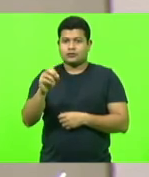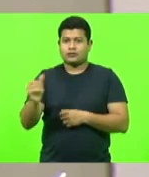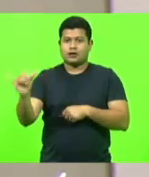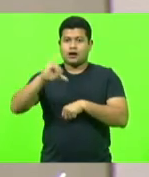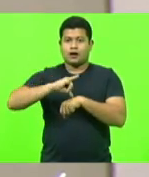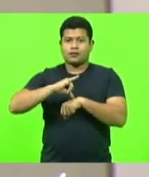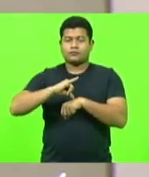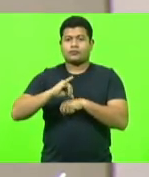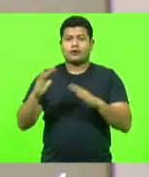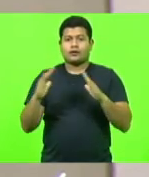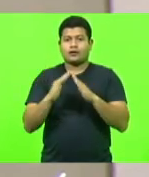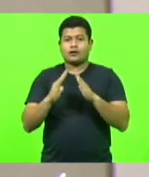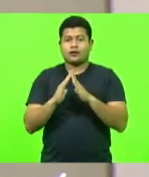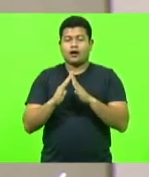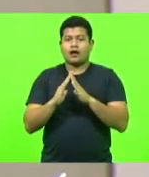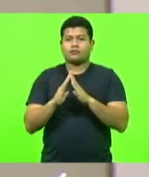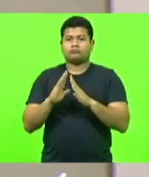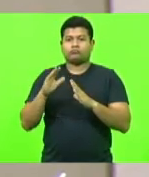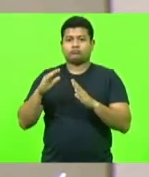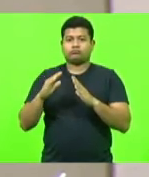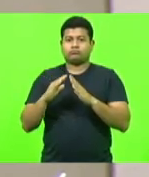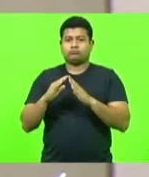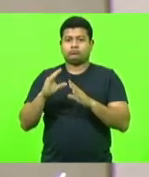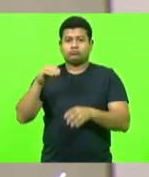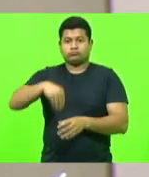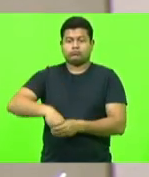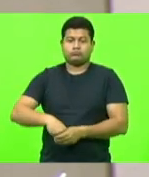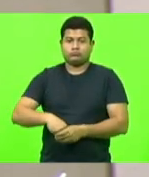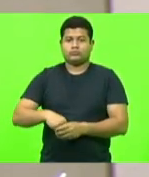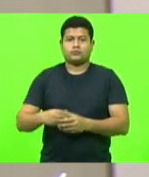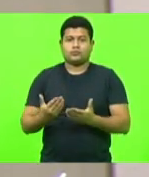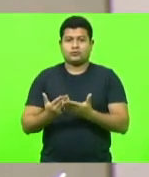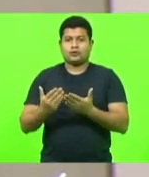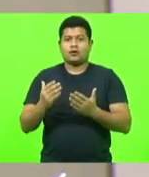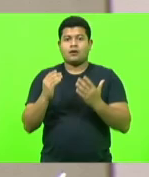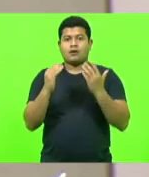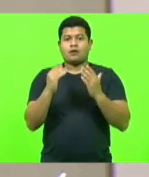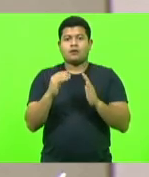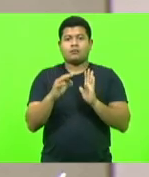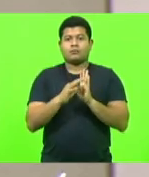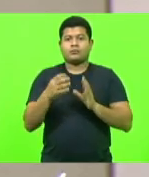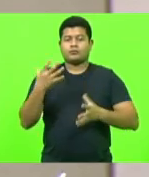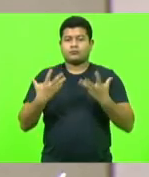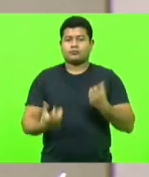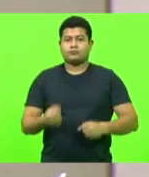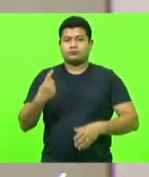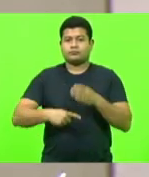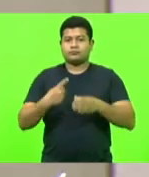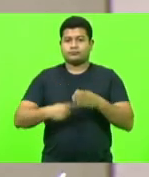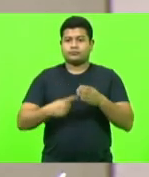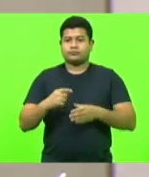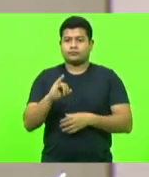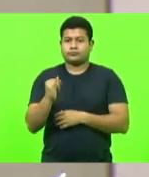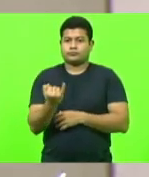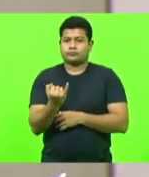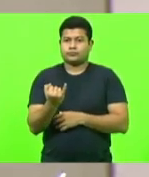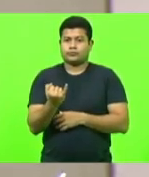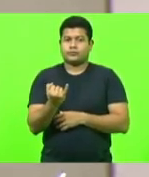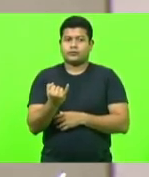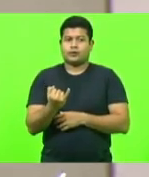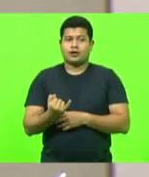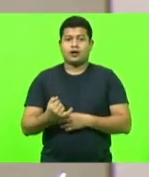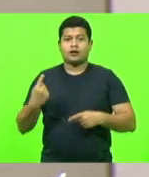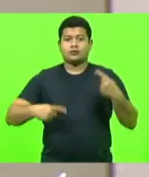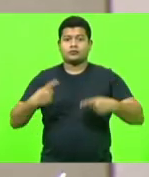casas subterrâneas, com pareceres favoráveis das comissões de Constituição e Justiça e Comissão de Turismo e Meio Ambiente. Em